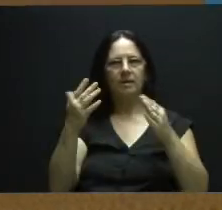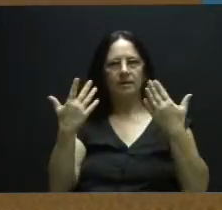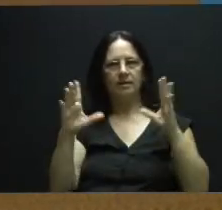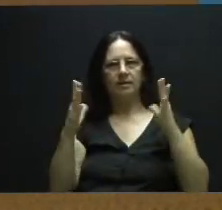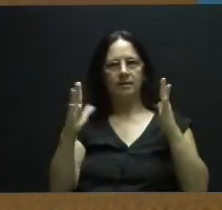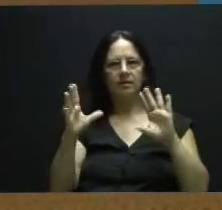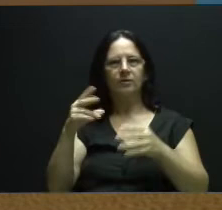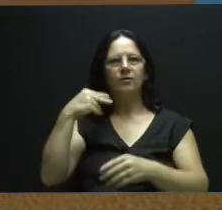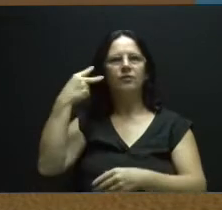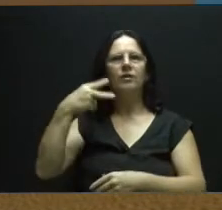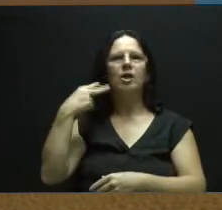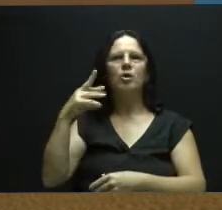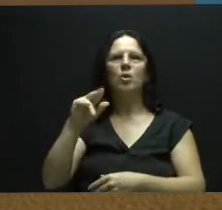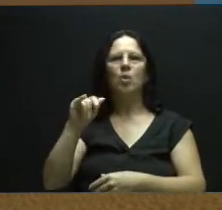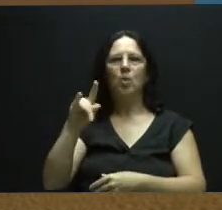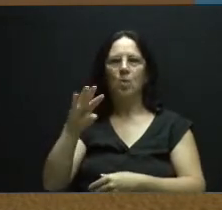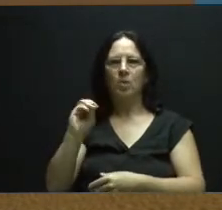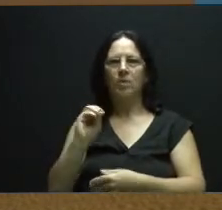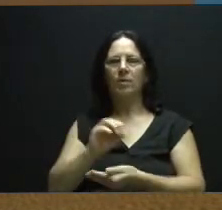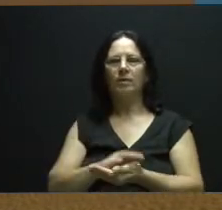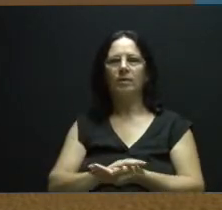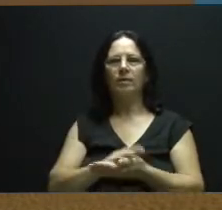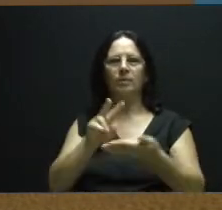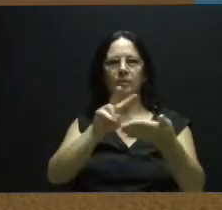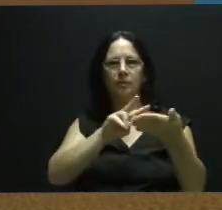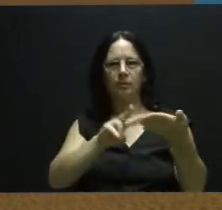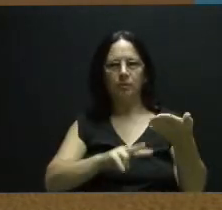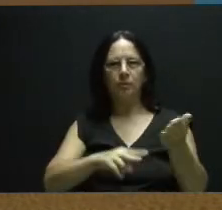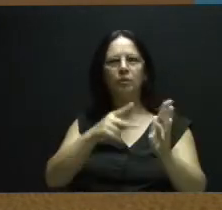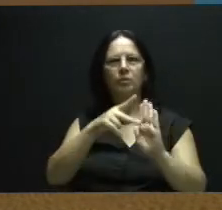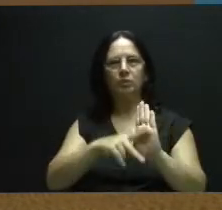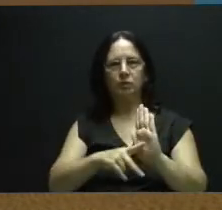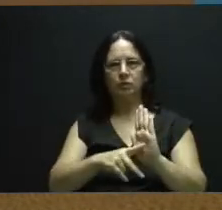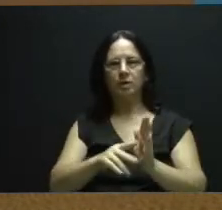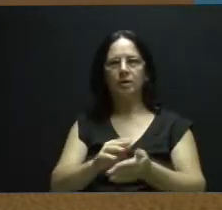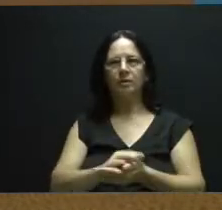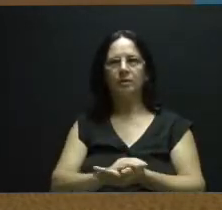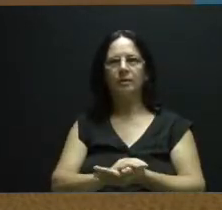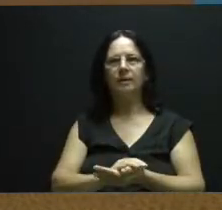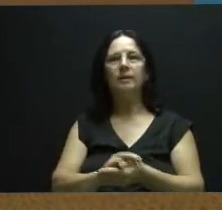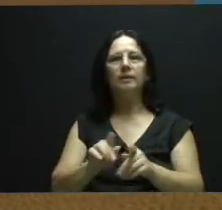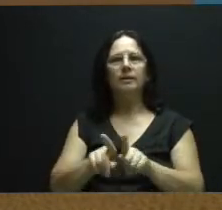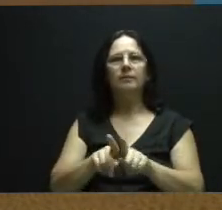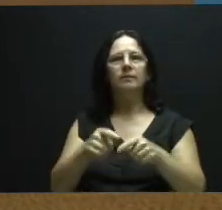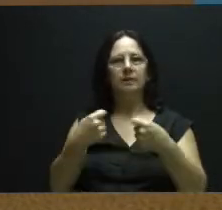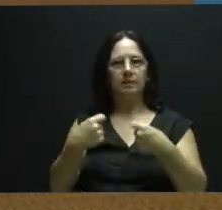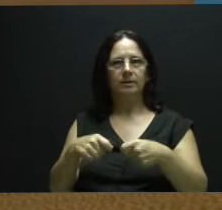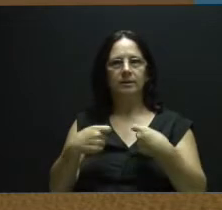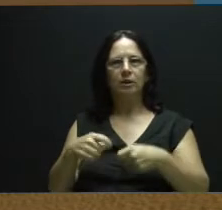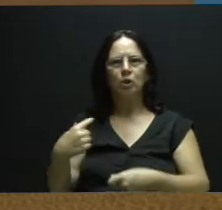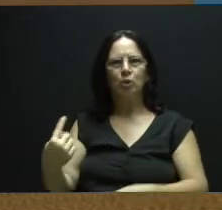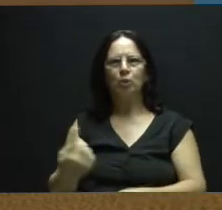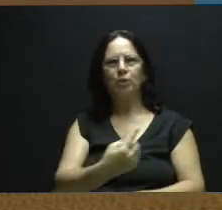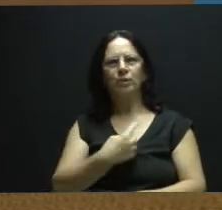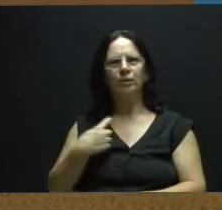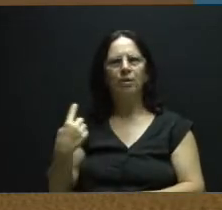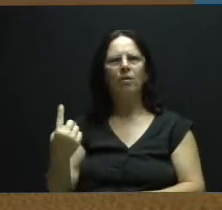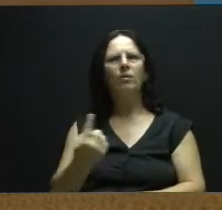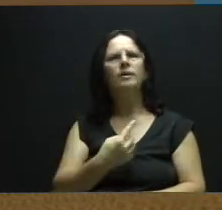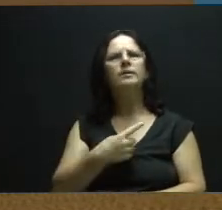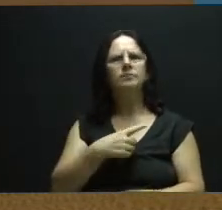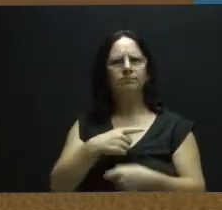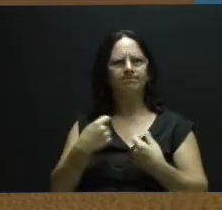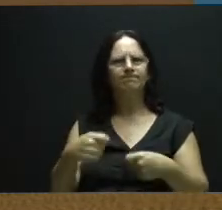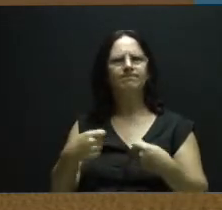vereador rodrigo alemão pela propositura até por causa da necessidade o qual todos nós temos